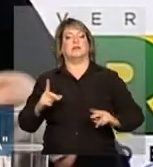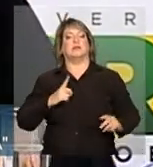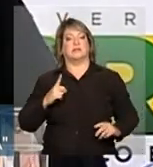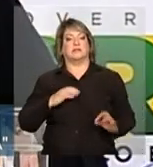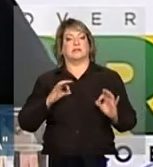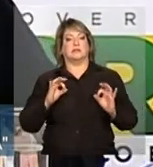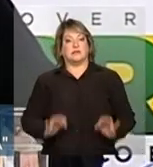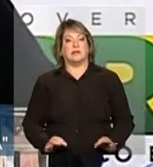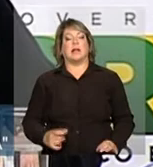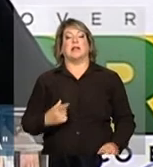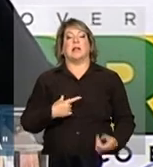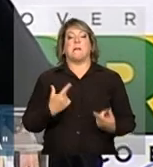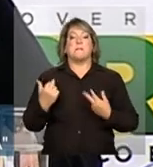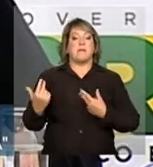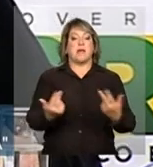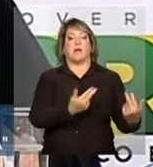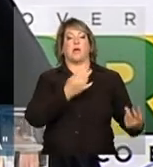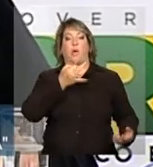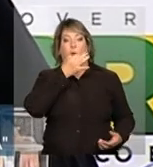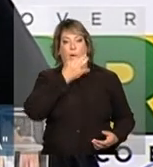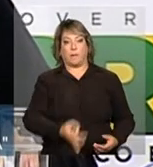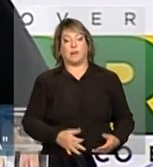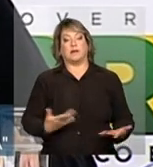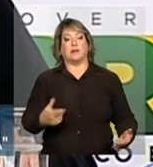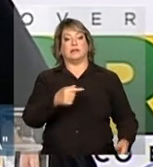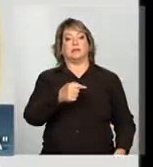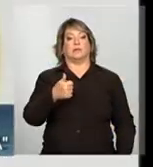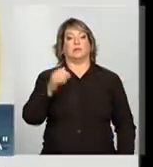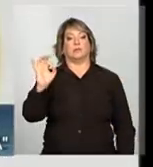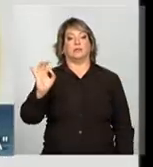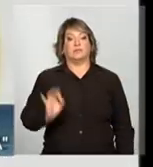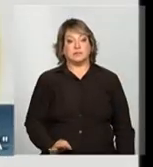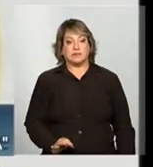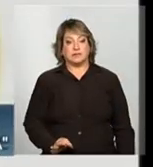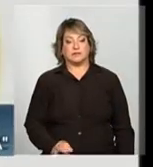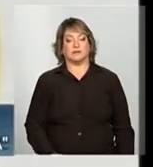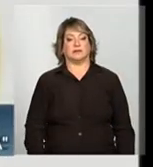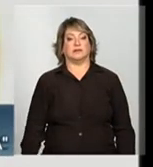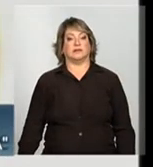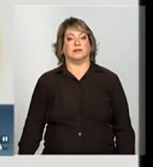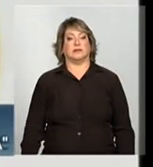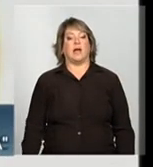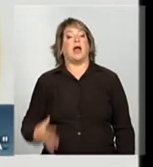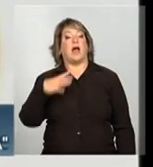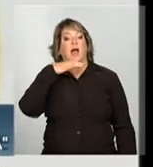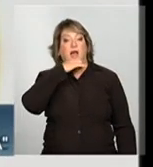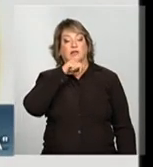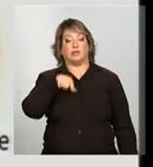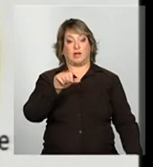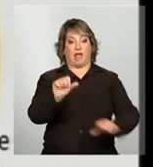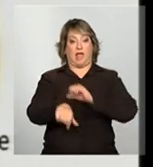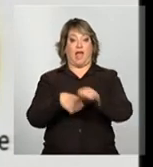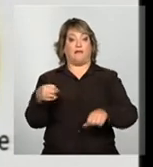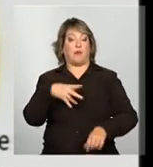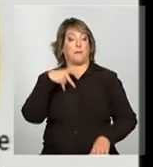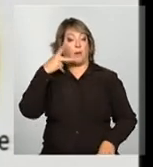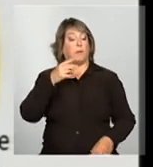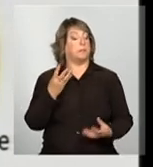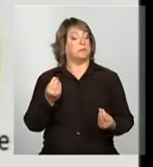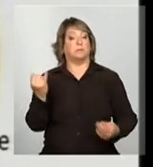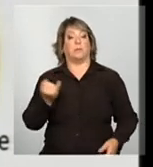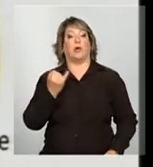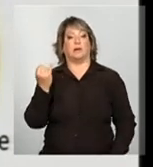consistentemente tendo a mesma posição. Assim, 71% consideram a reforma política